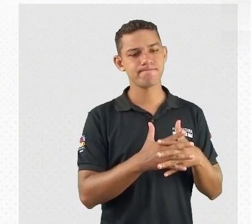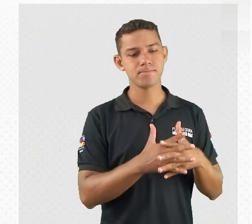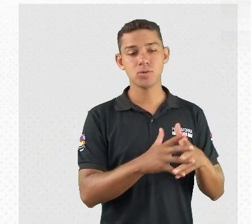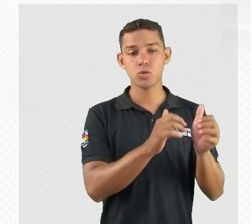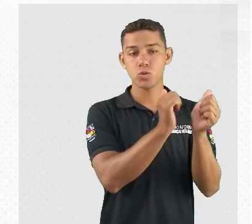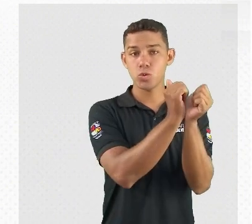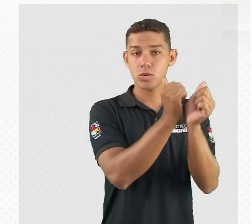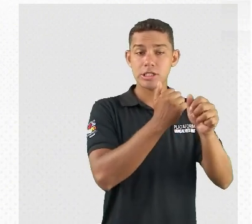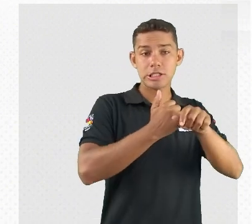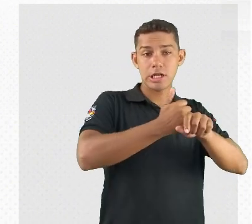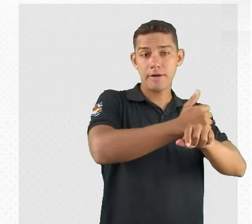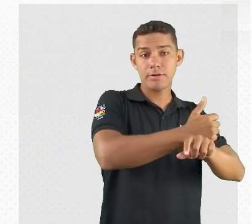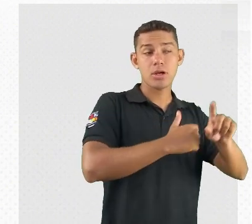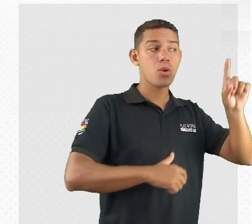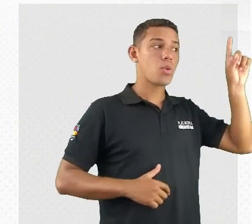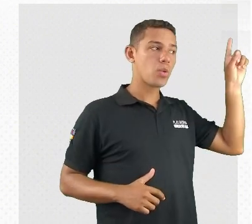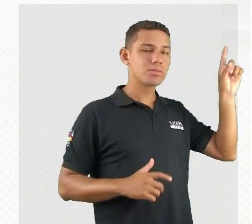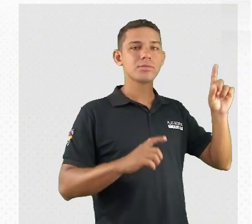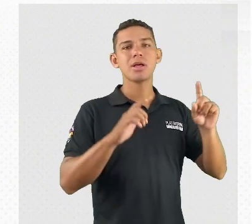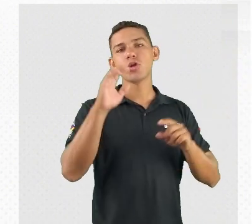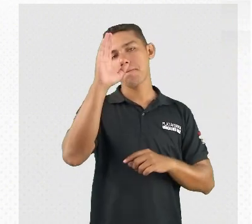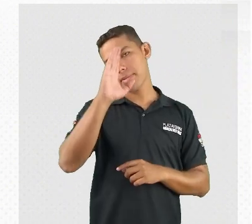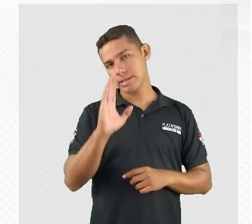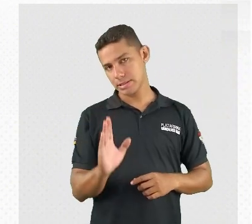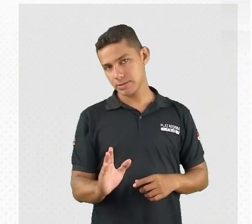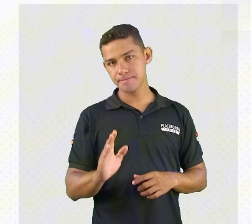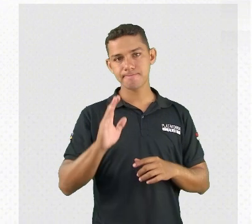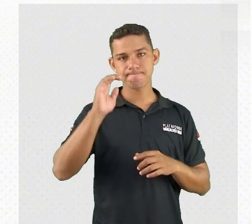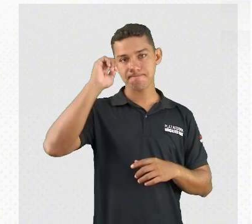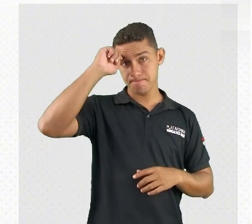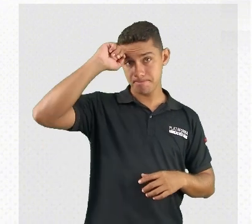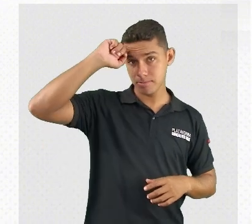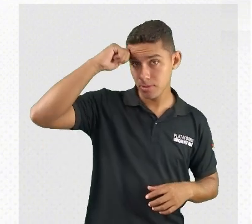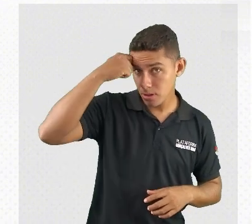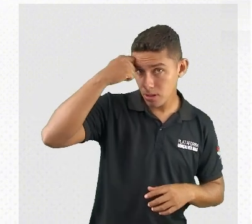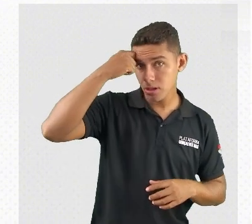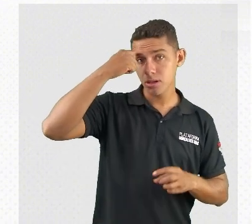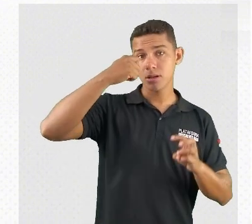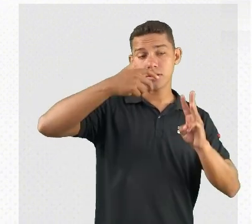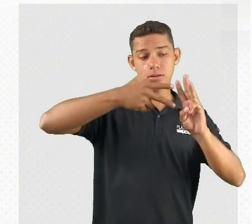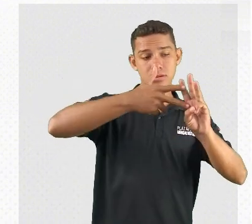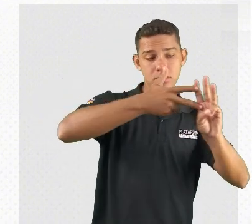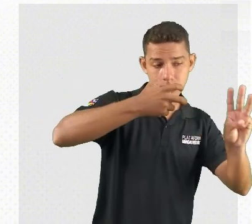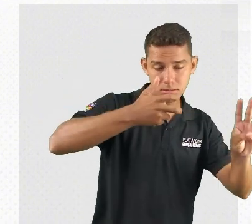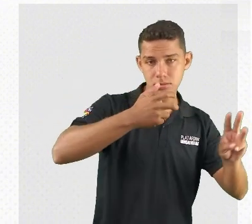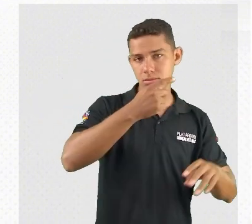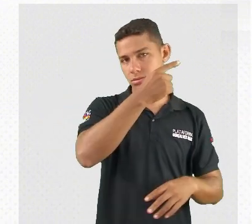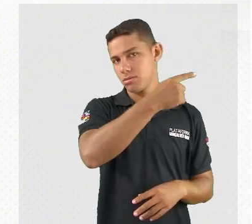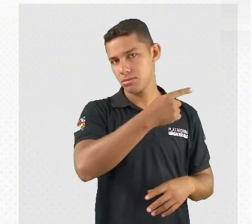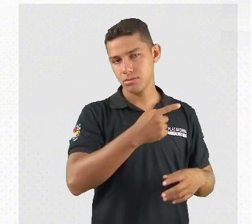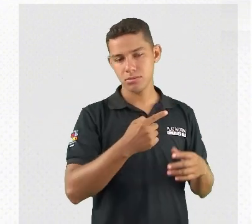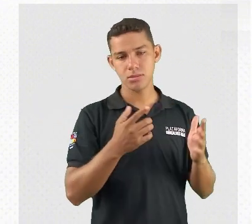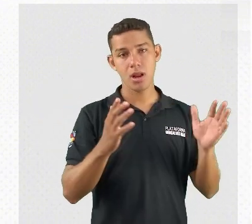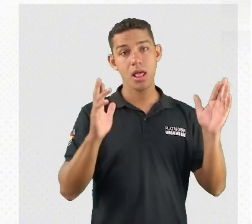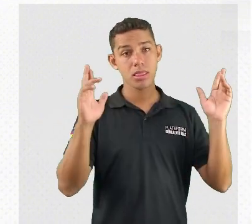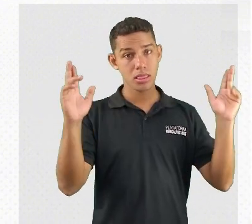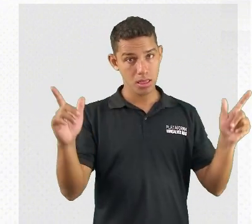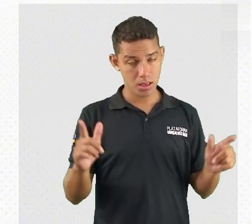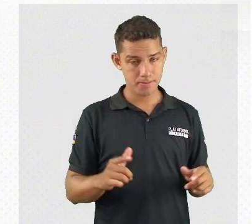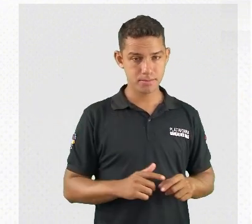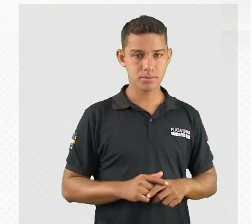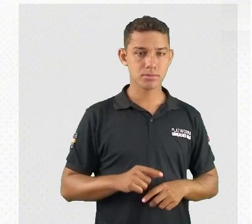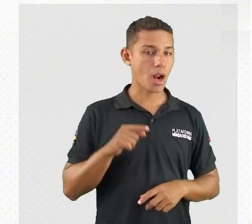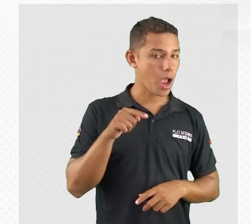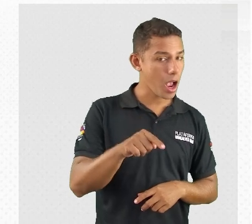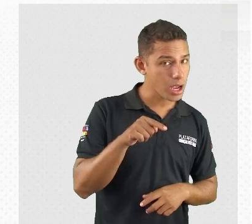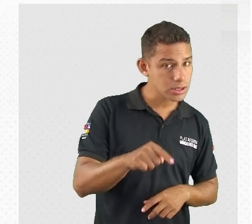escravidão que aconteceu no caso do Brasil, que foi a escravização dos indígenas, dos africanos. No caso, o critério